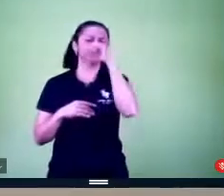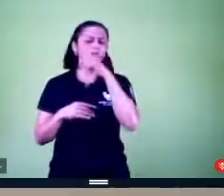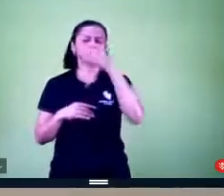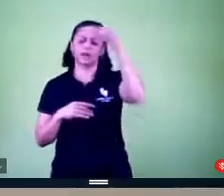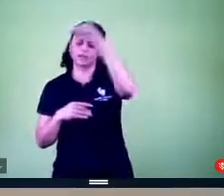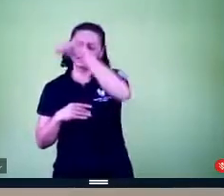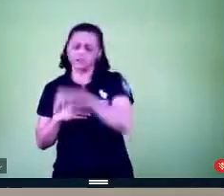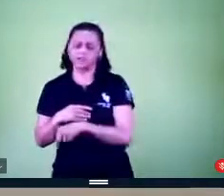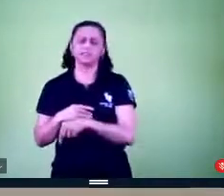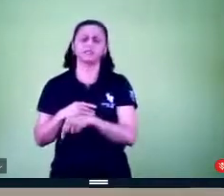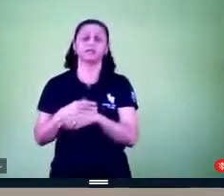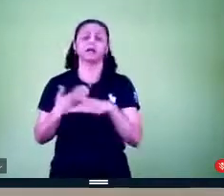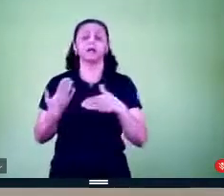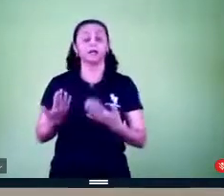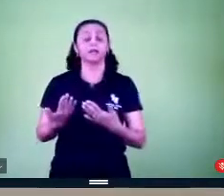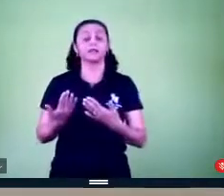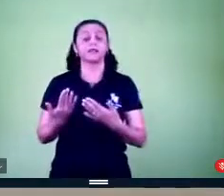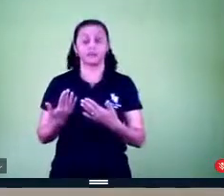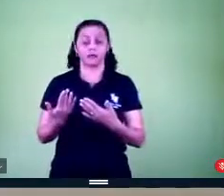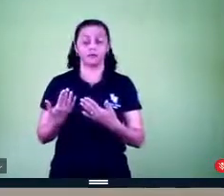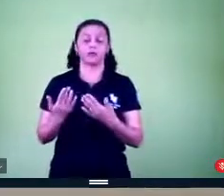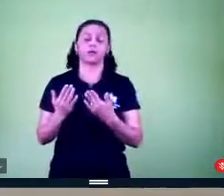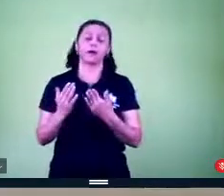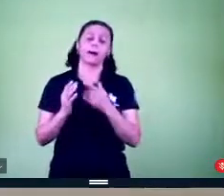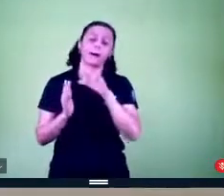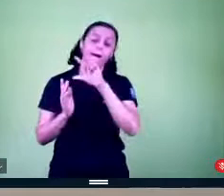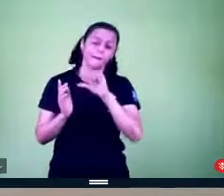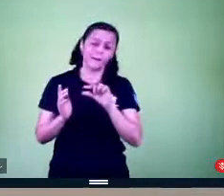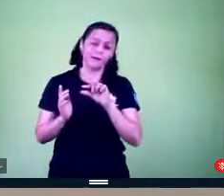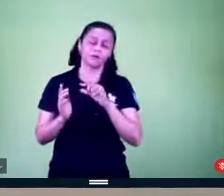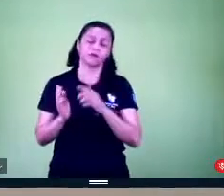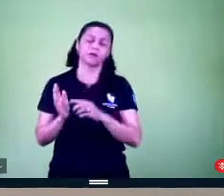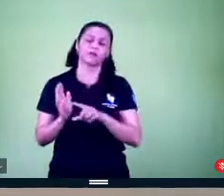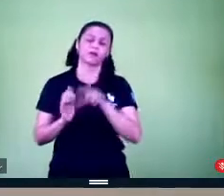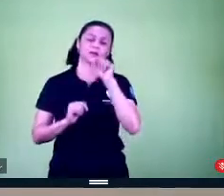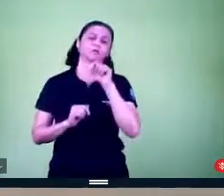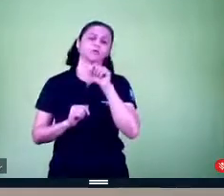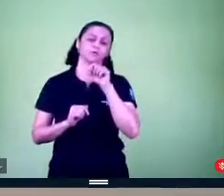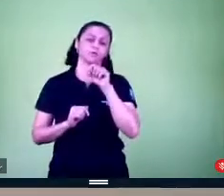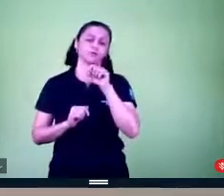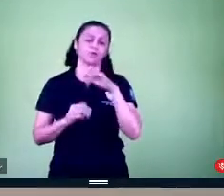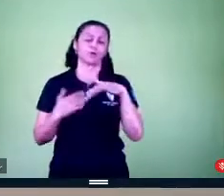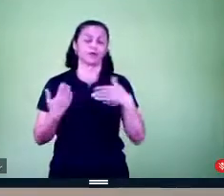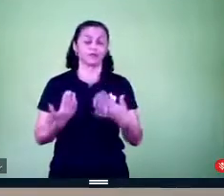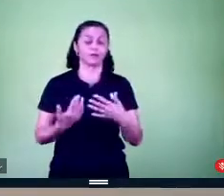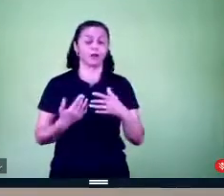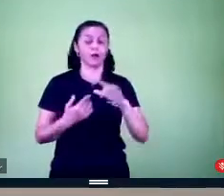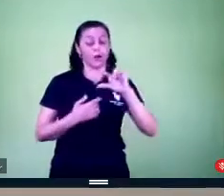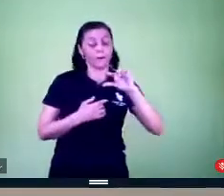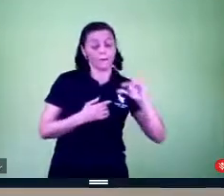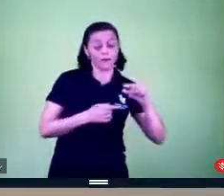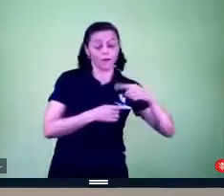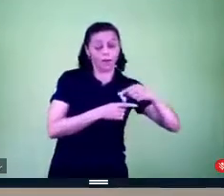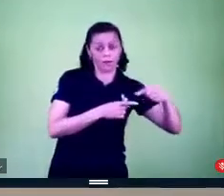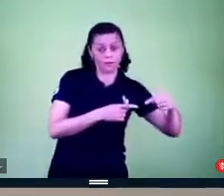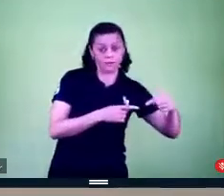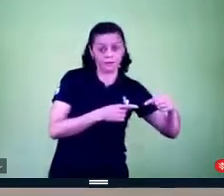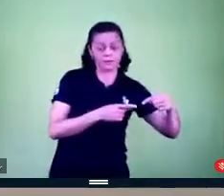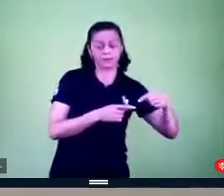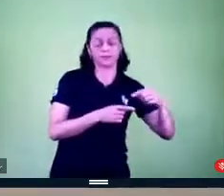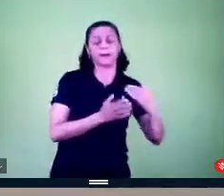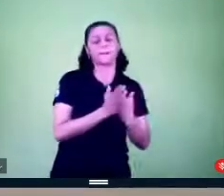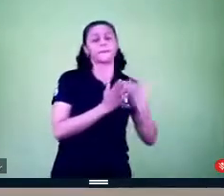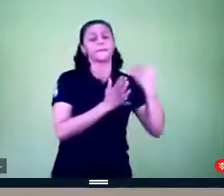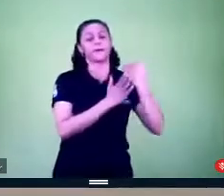da corrente total vai escolher aqui. Então, quanto menor a resistência, maior é a corrente.